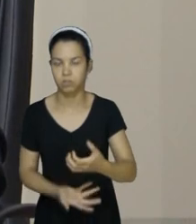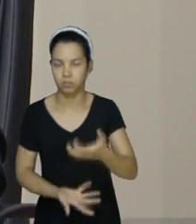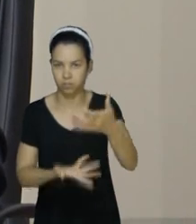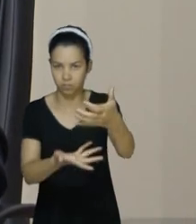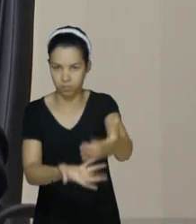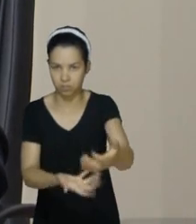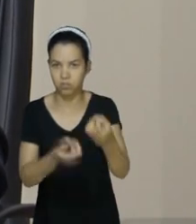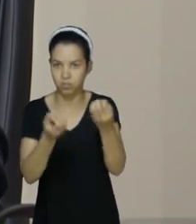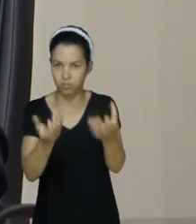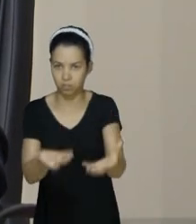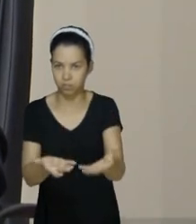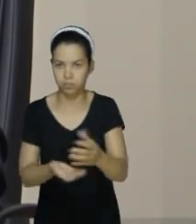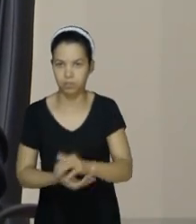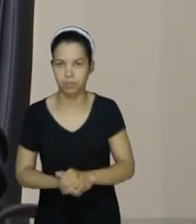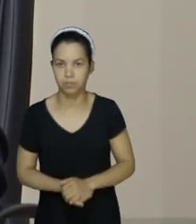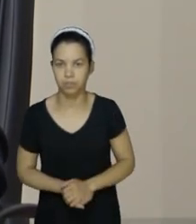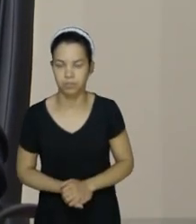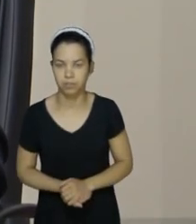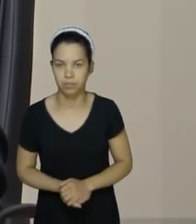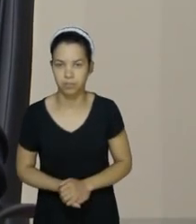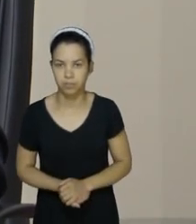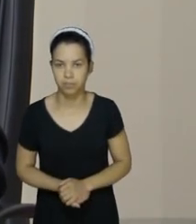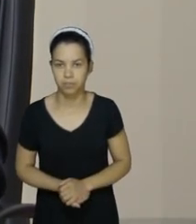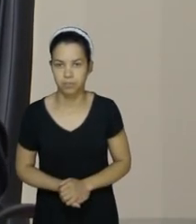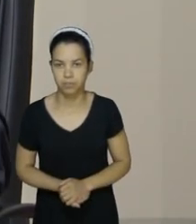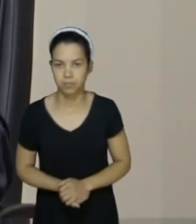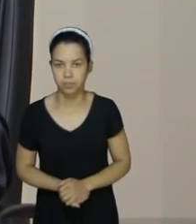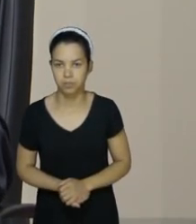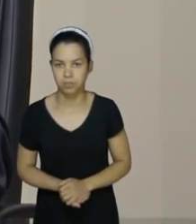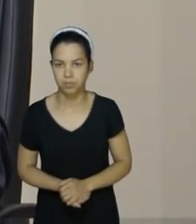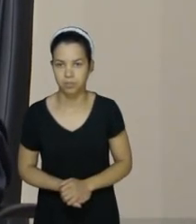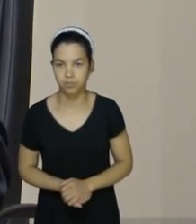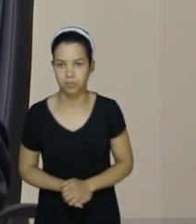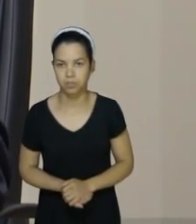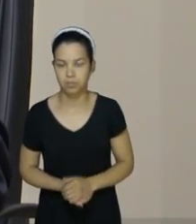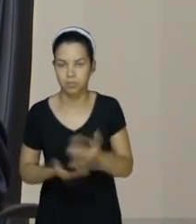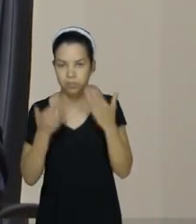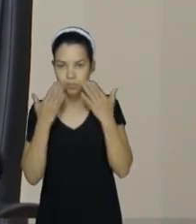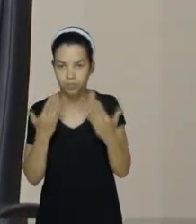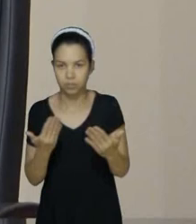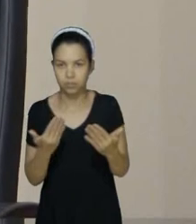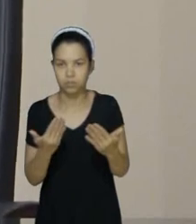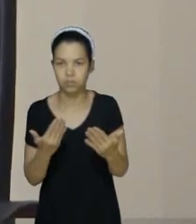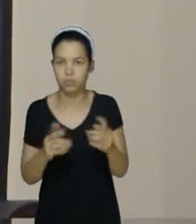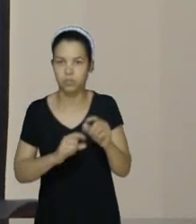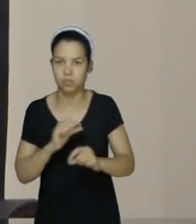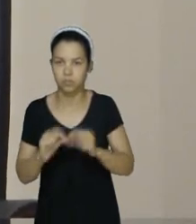pessoalmente esse troféu. Isso demonstra, né,